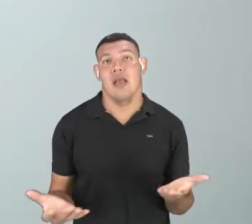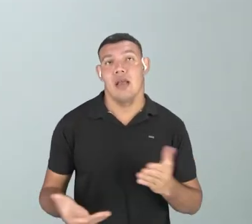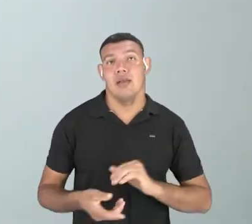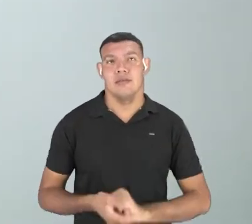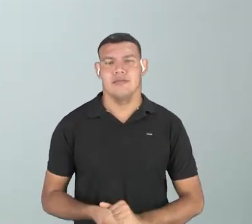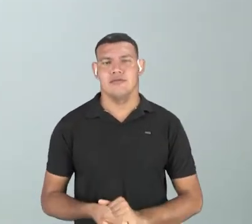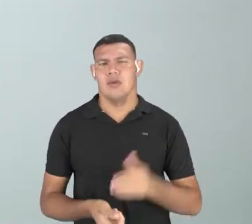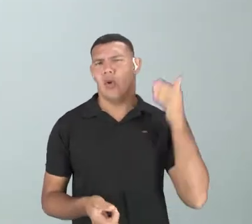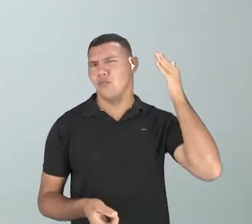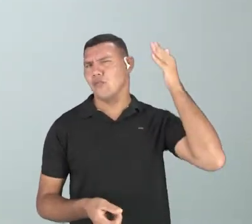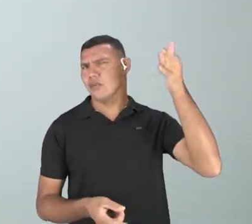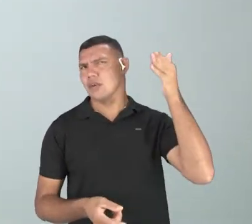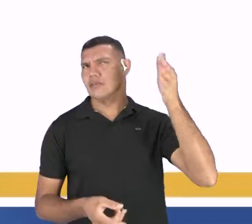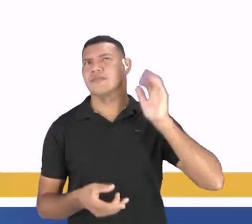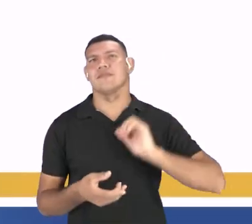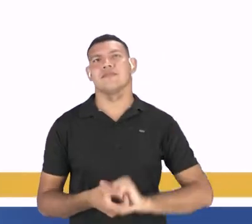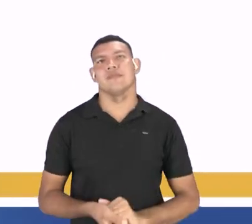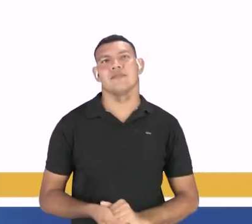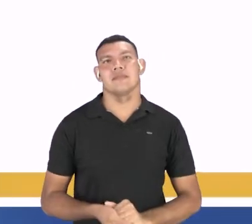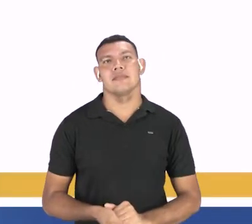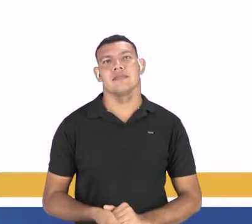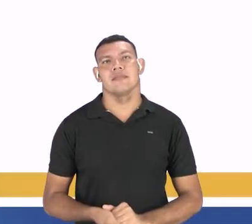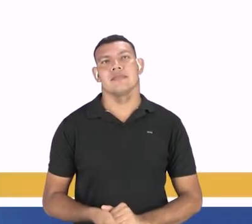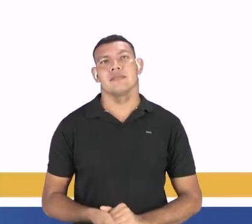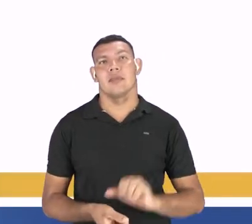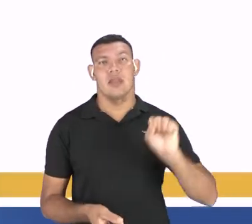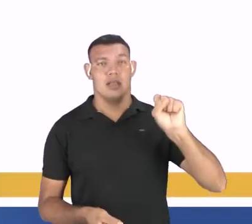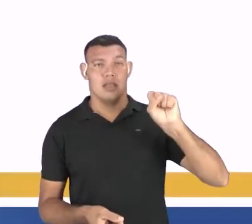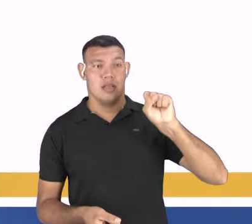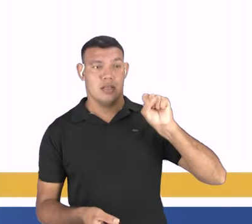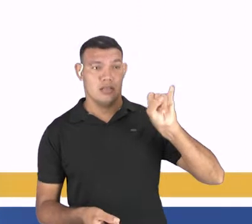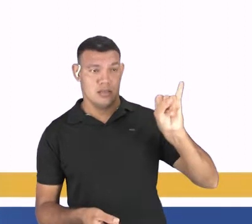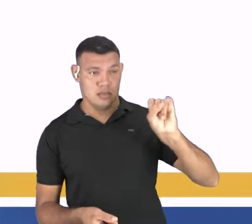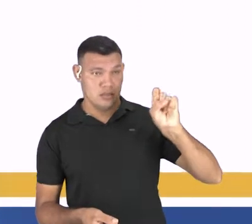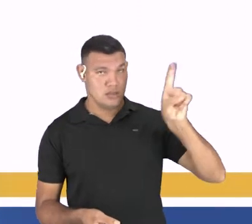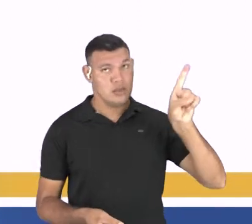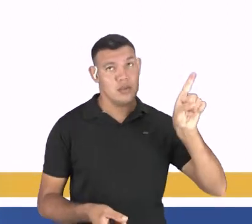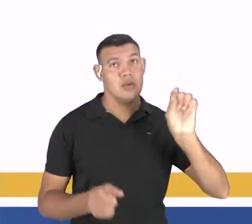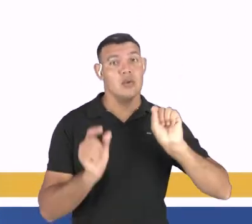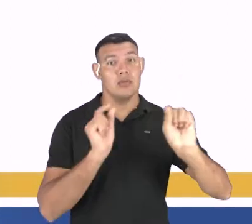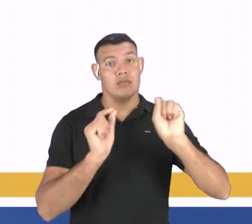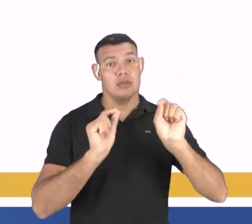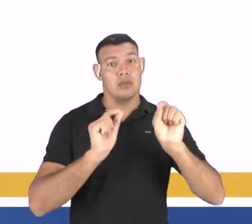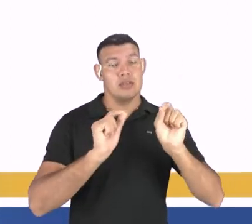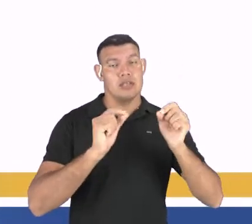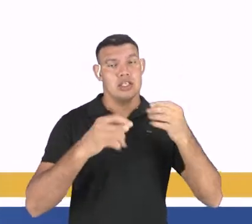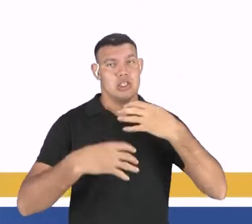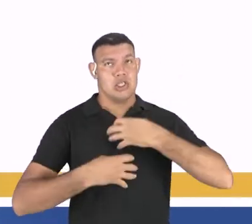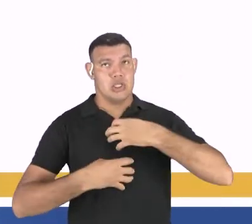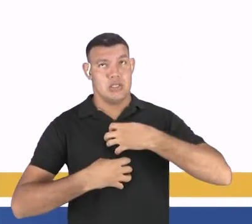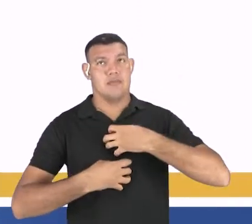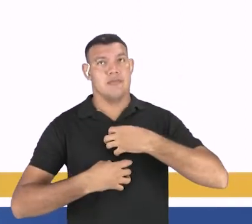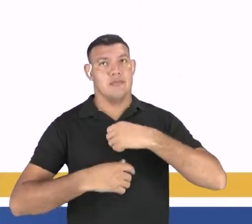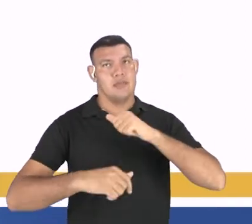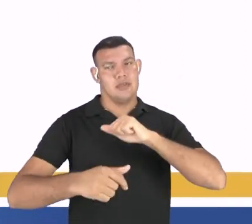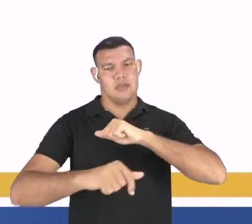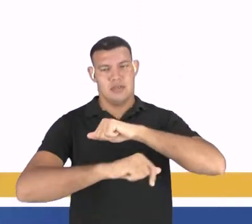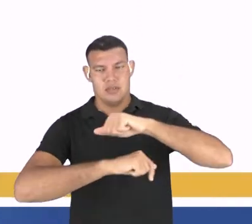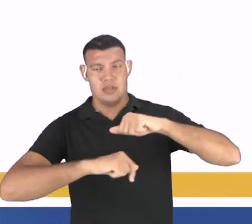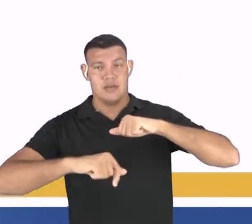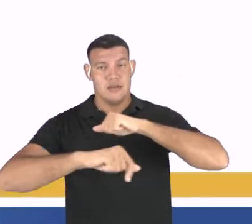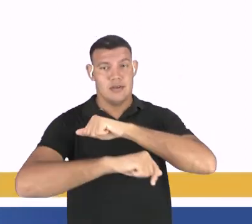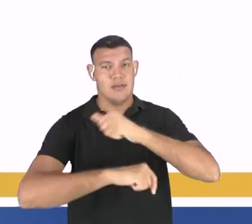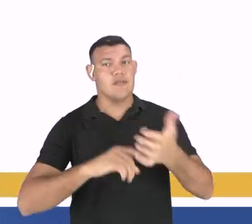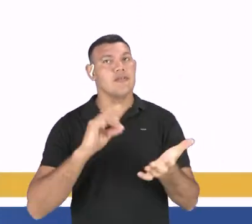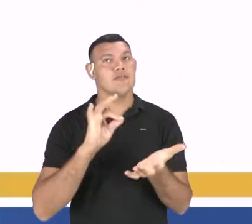muita frequência é o si, com acento, utilizado nesse sentido, de um advérbio de